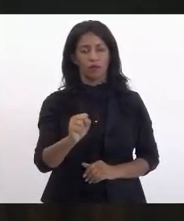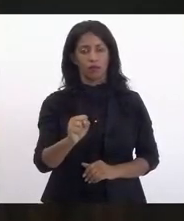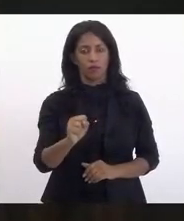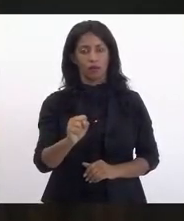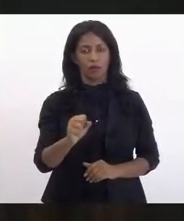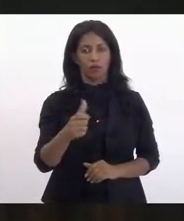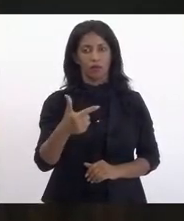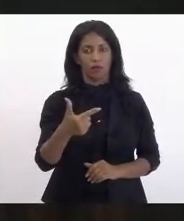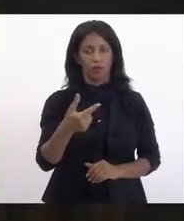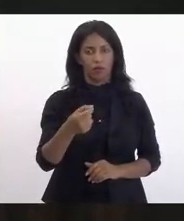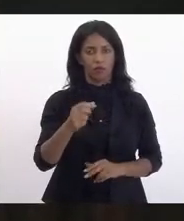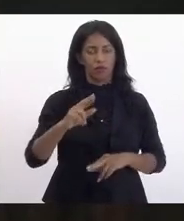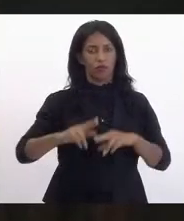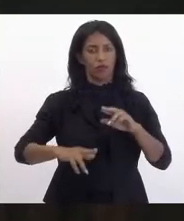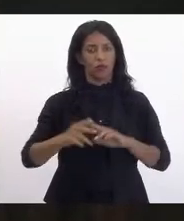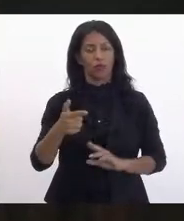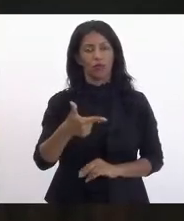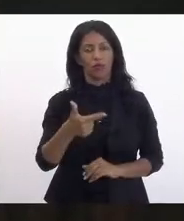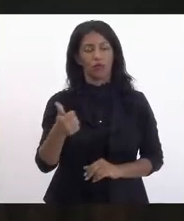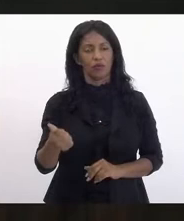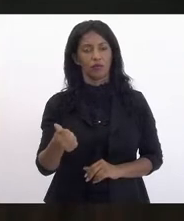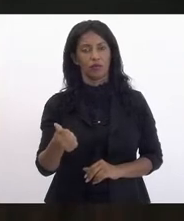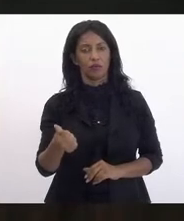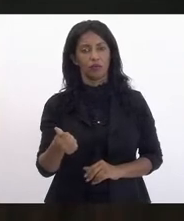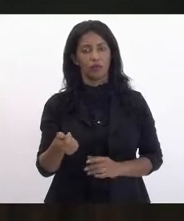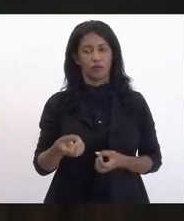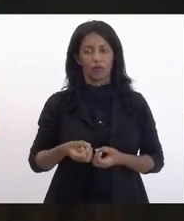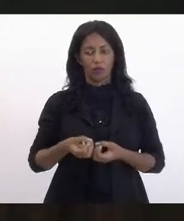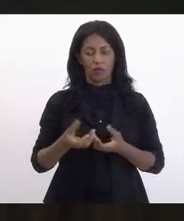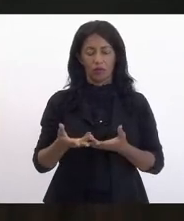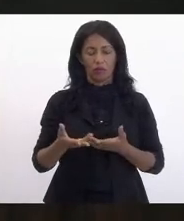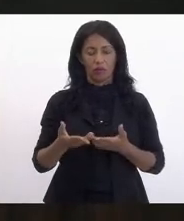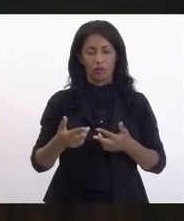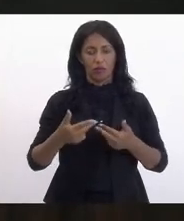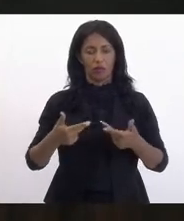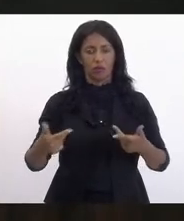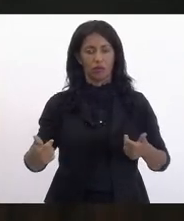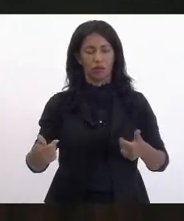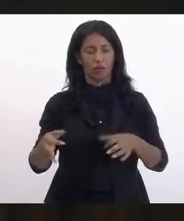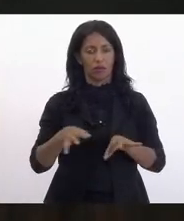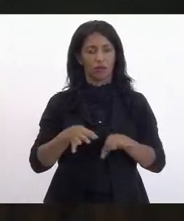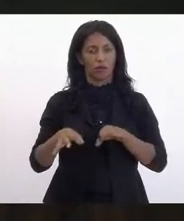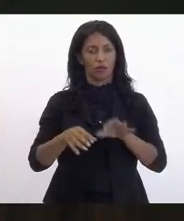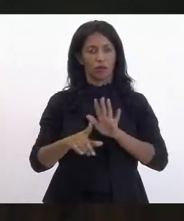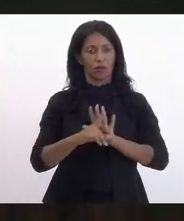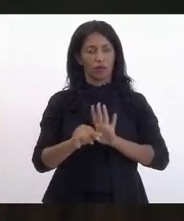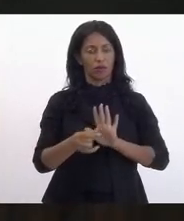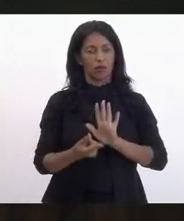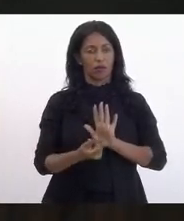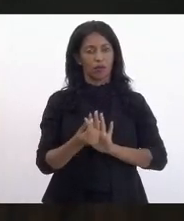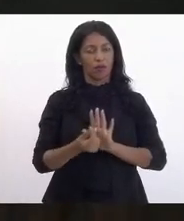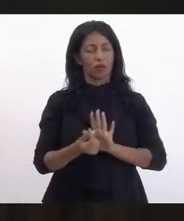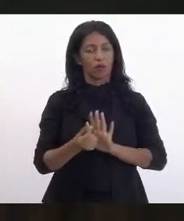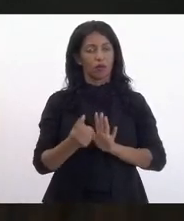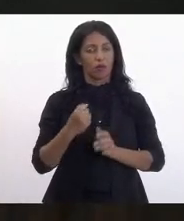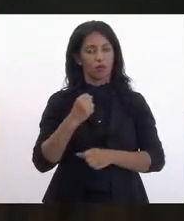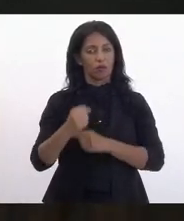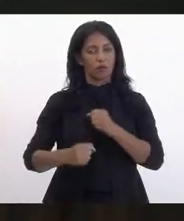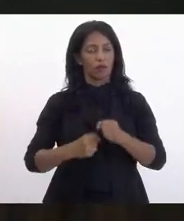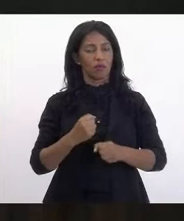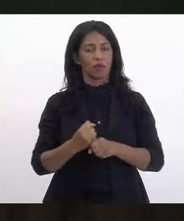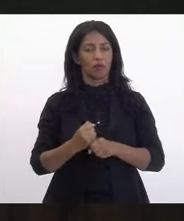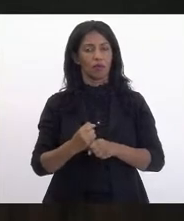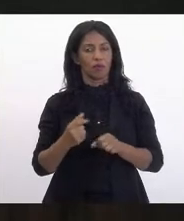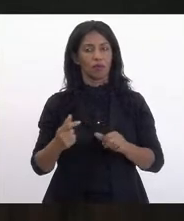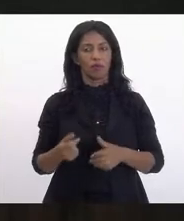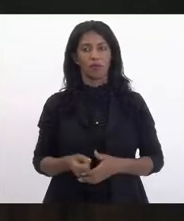9.368, de 20 de julho de 2021, que dispõe sobre as diretrizes para a elaboração da lei de orçamento anual, a